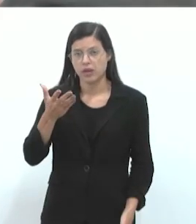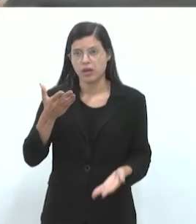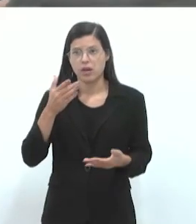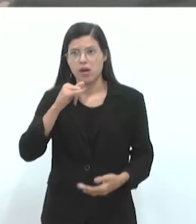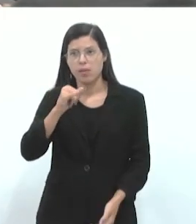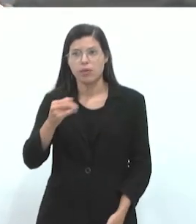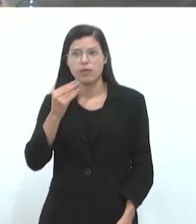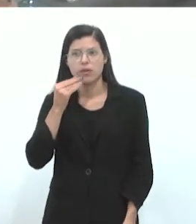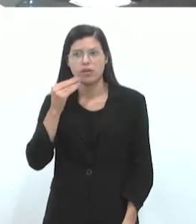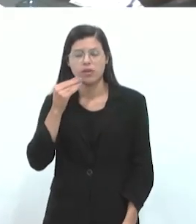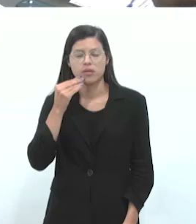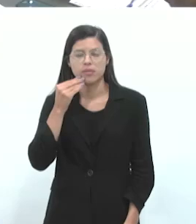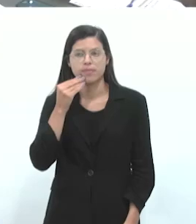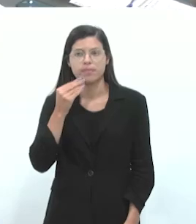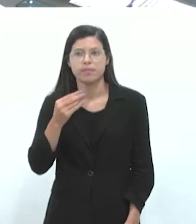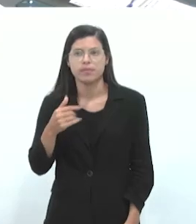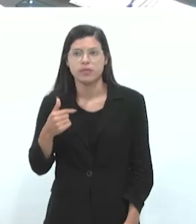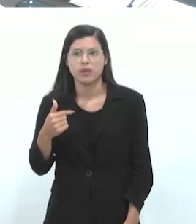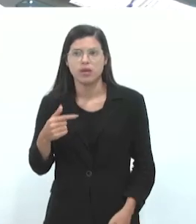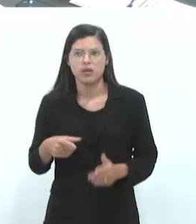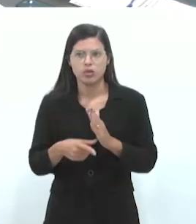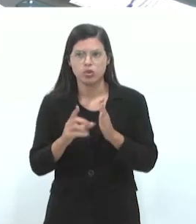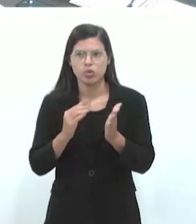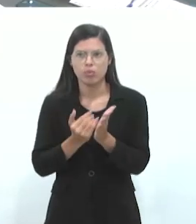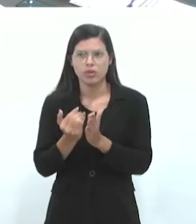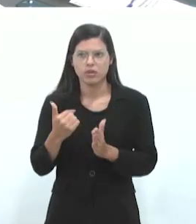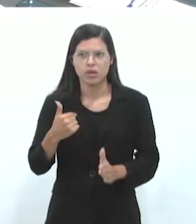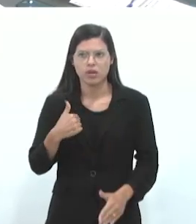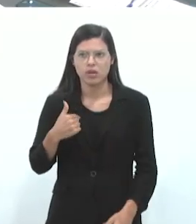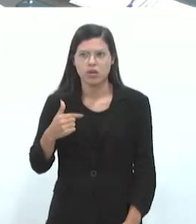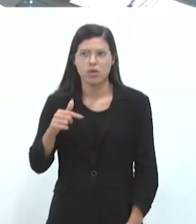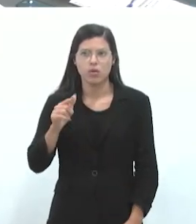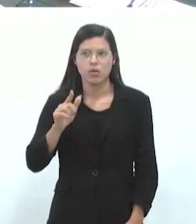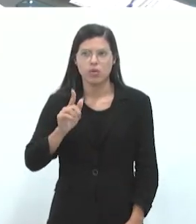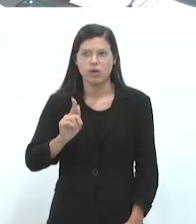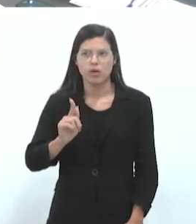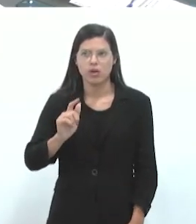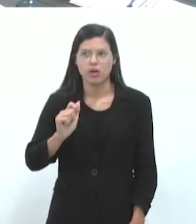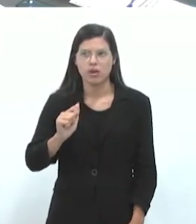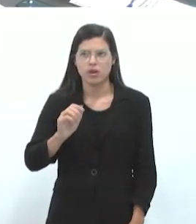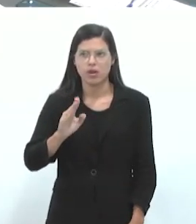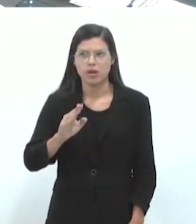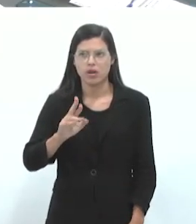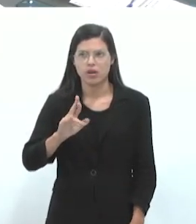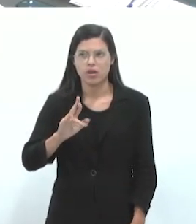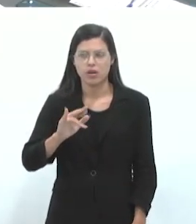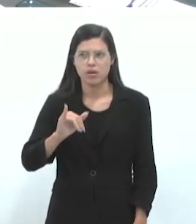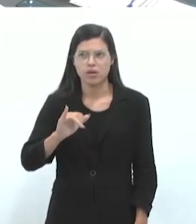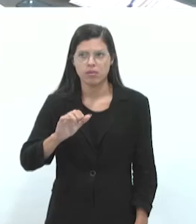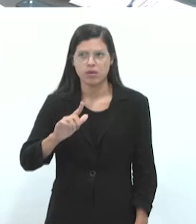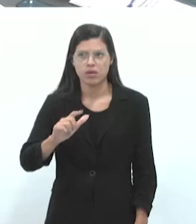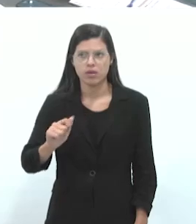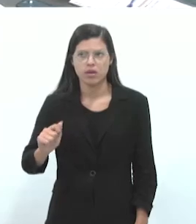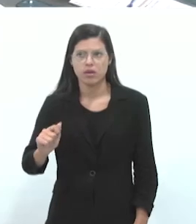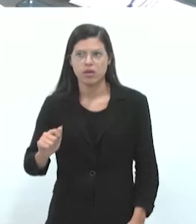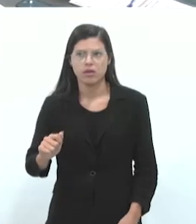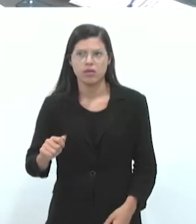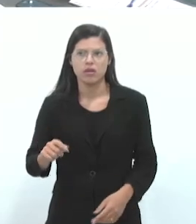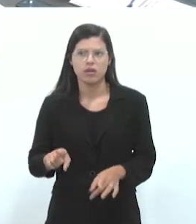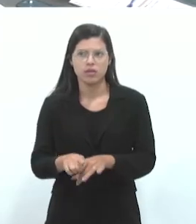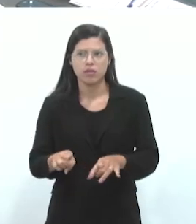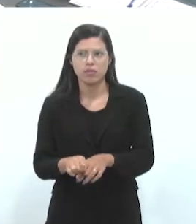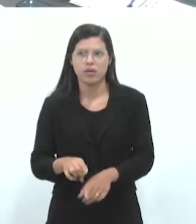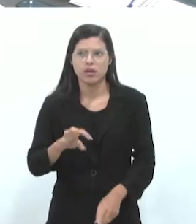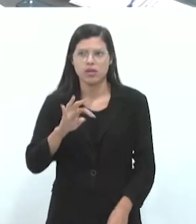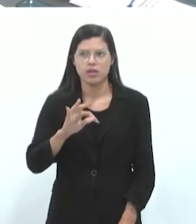sessão, eu, a Gabriela e a senhorita Tatiana, senhorita de verde, estávamos